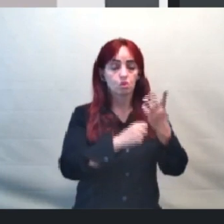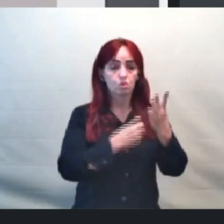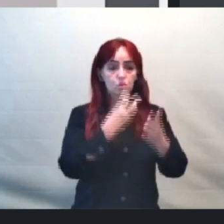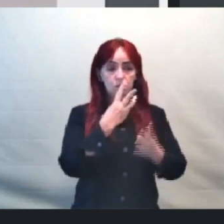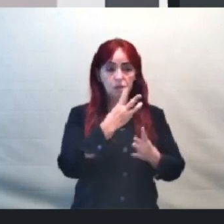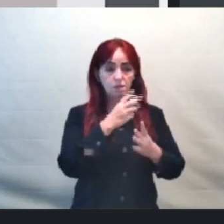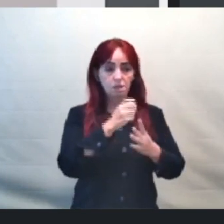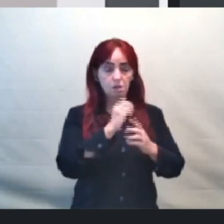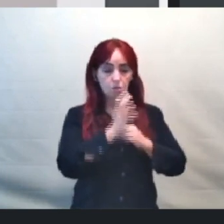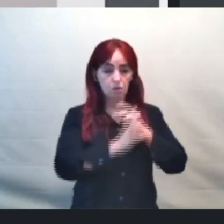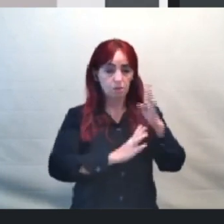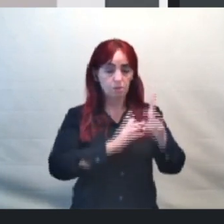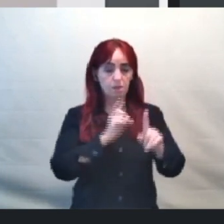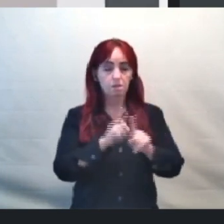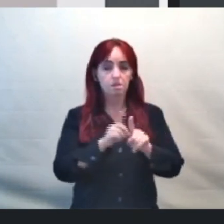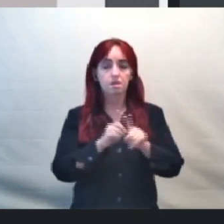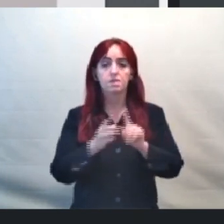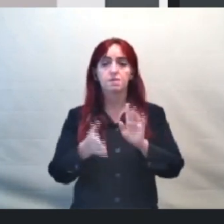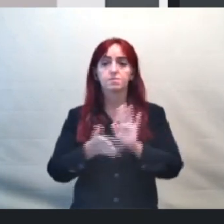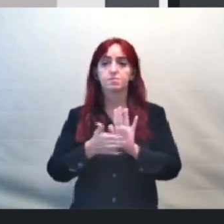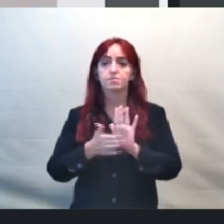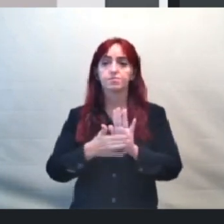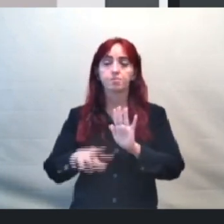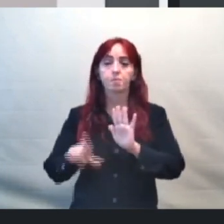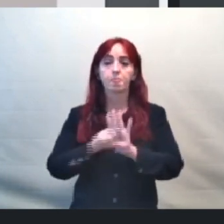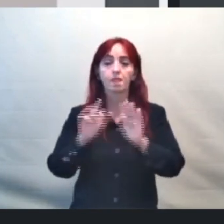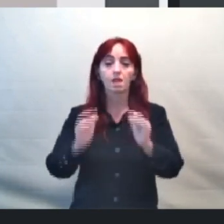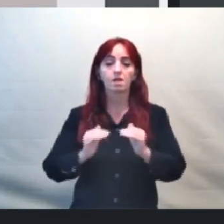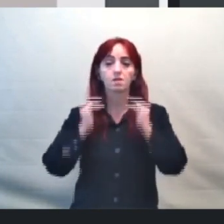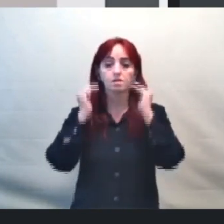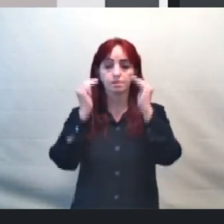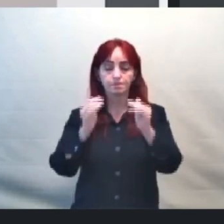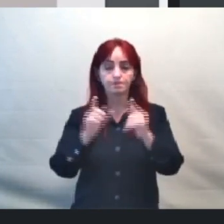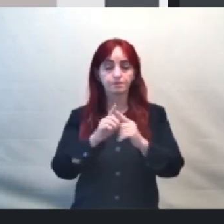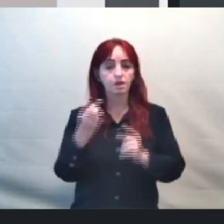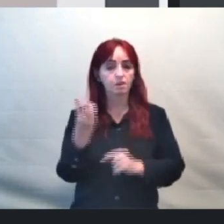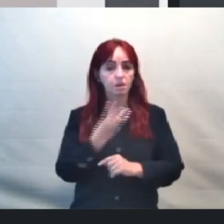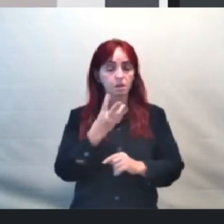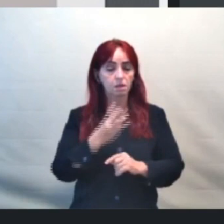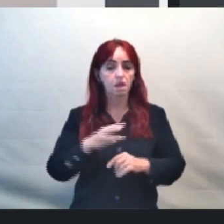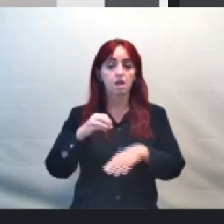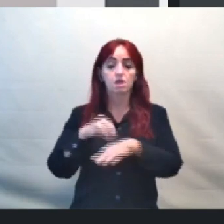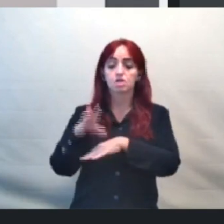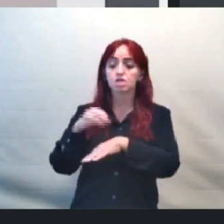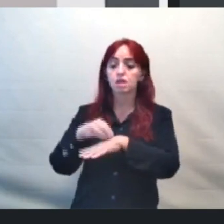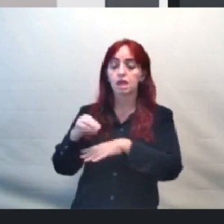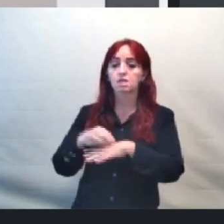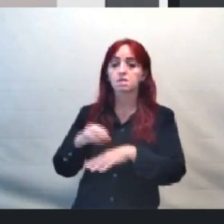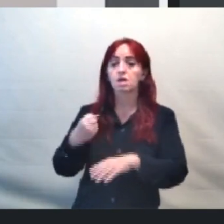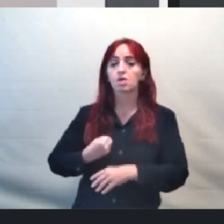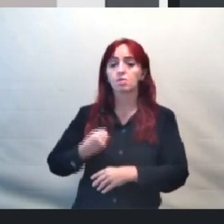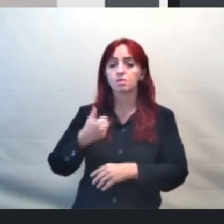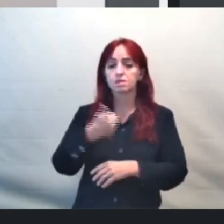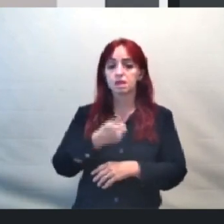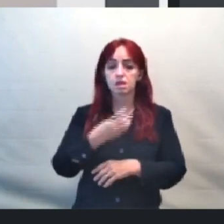lei orgânica foram 3, número de indicações 145 e moções